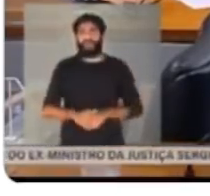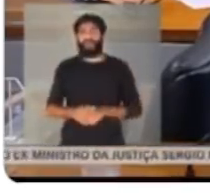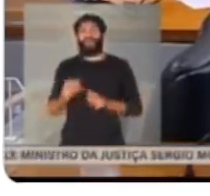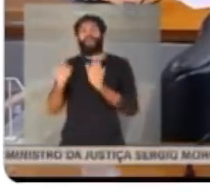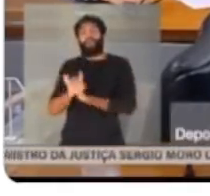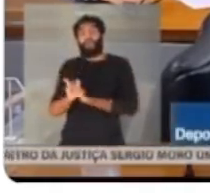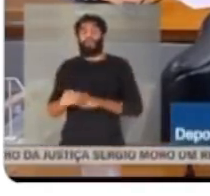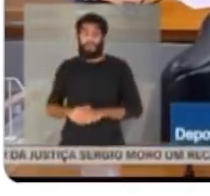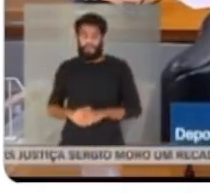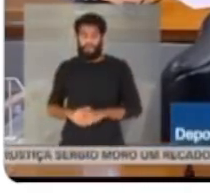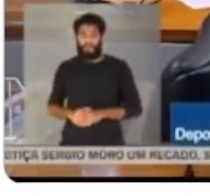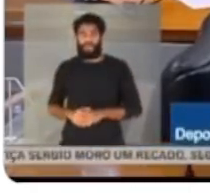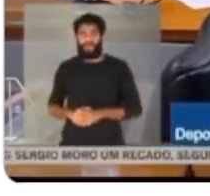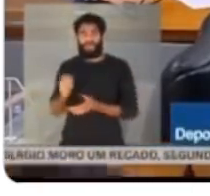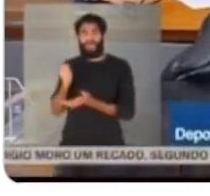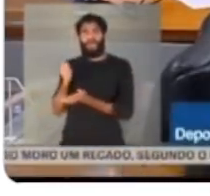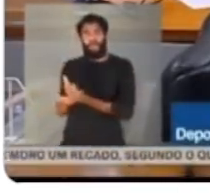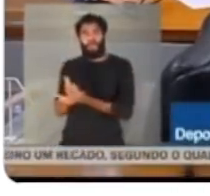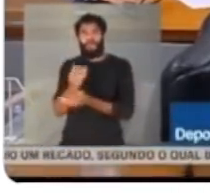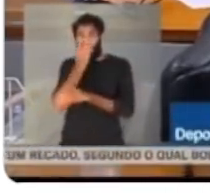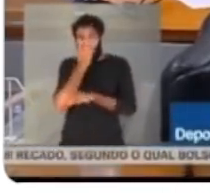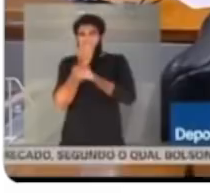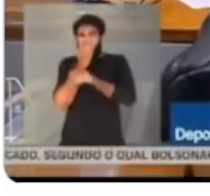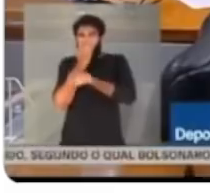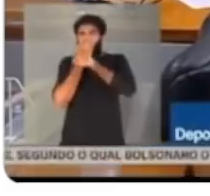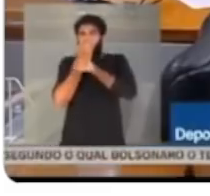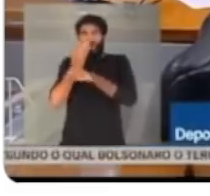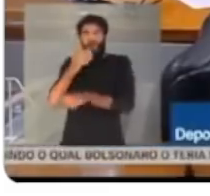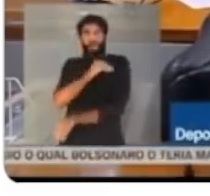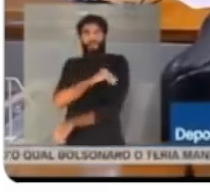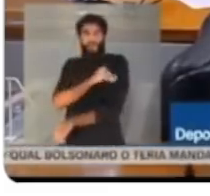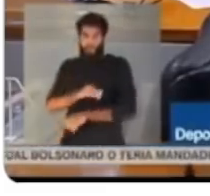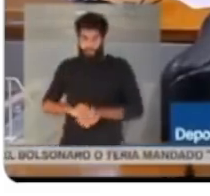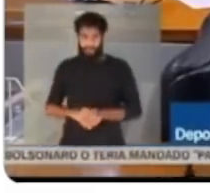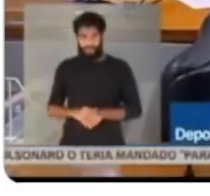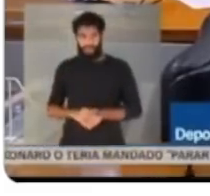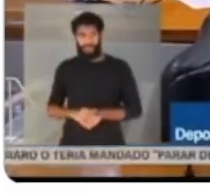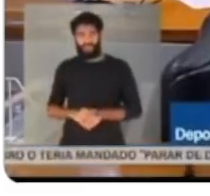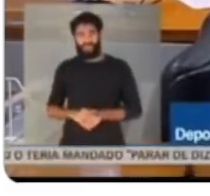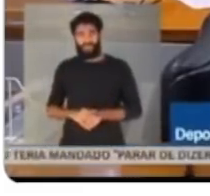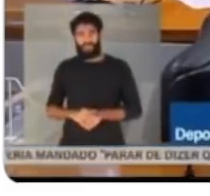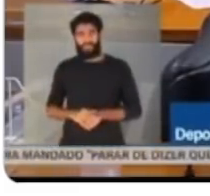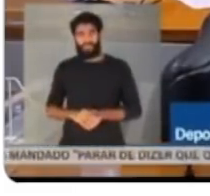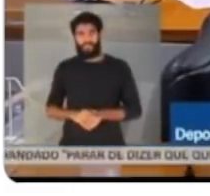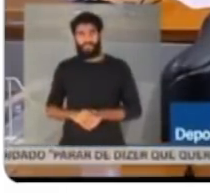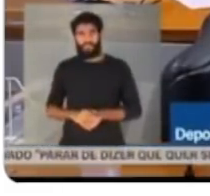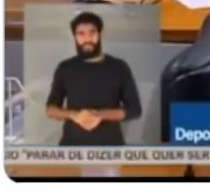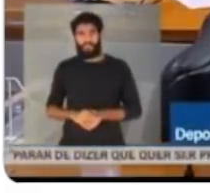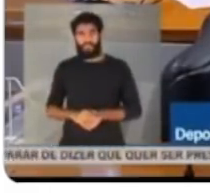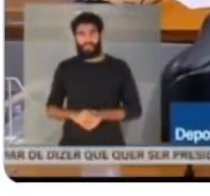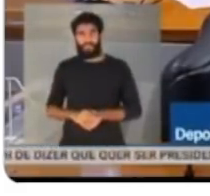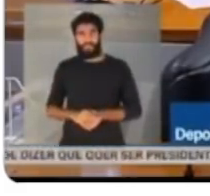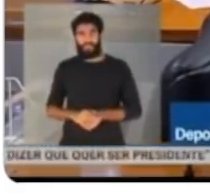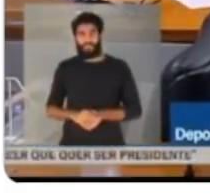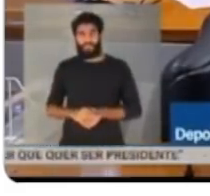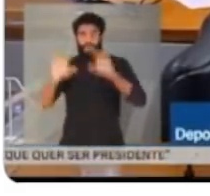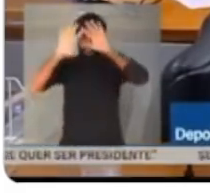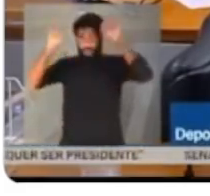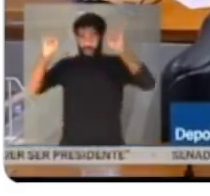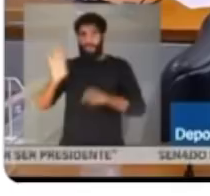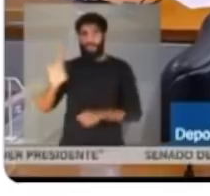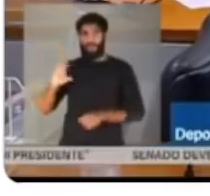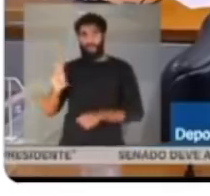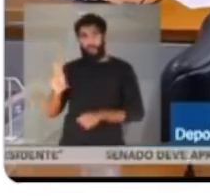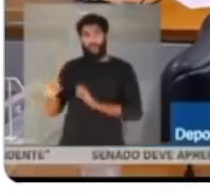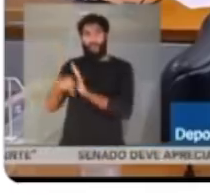queria lhe perguntar sobre essa compra dos respiradores para o Rio de Janeiro. É, que o Tribunal de Contas